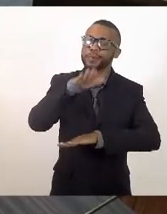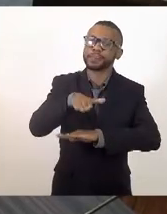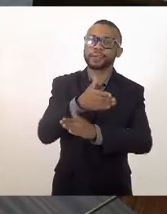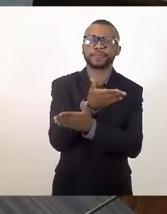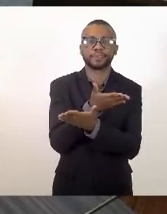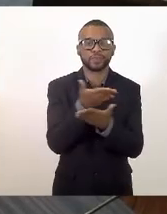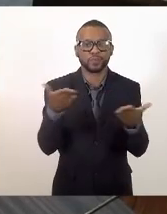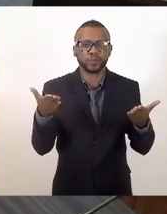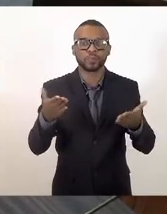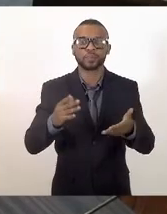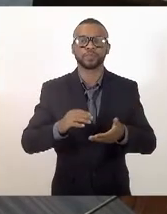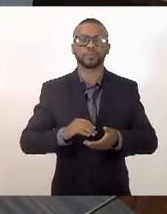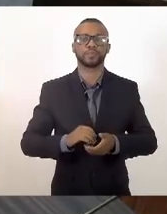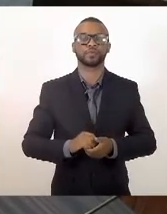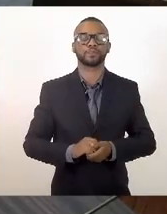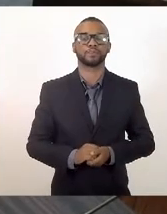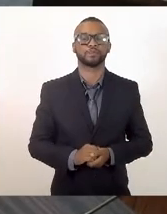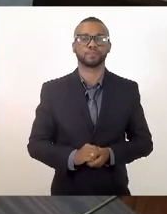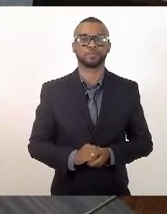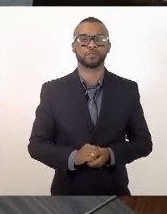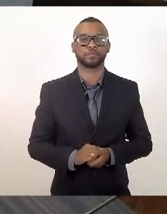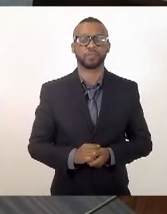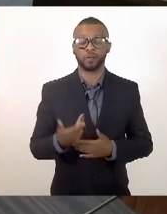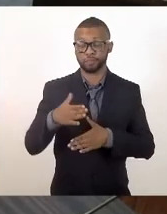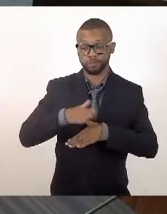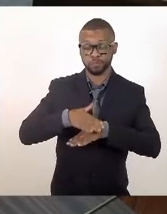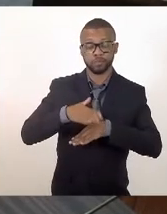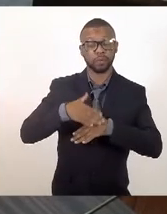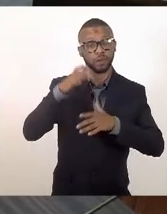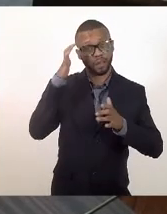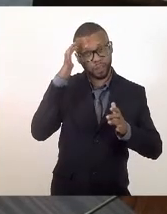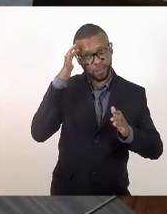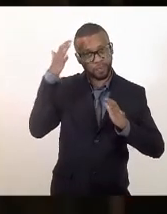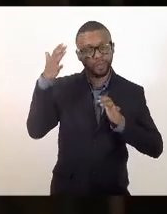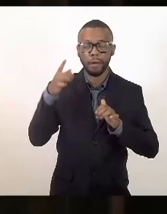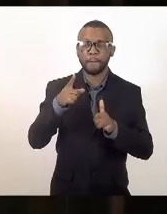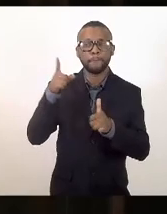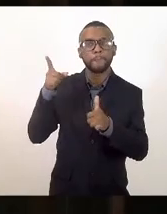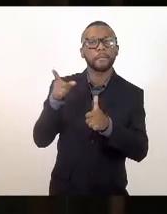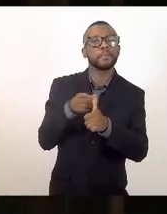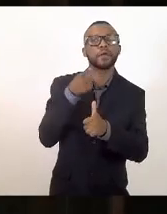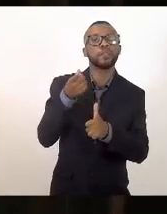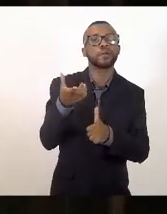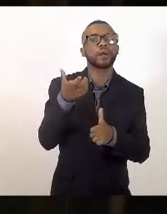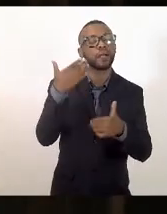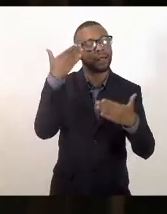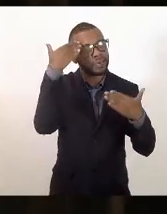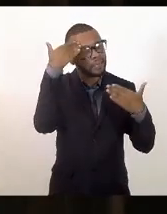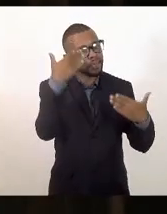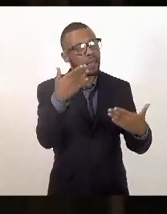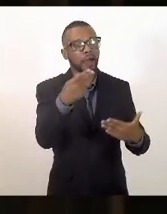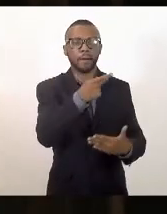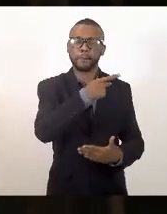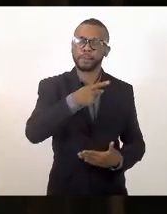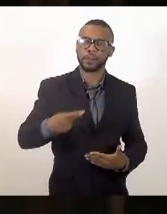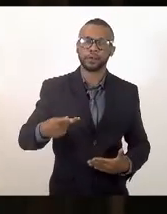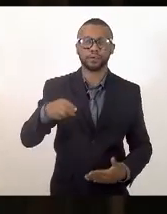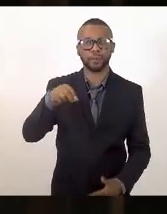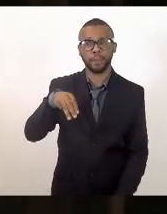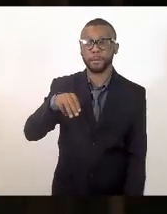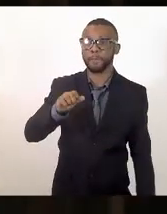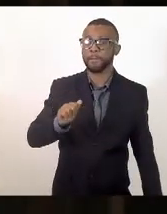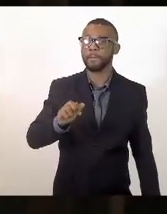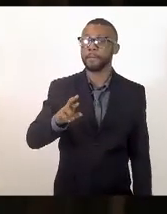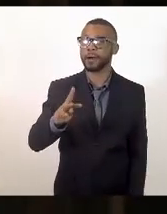todos. Resolvi, primeiro, agradecer a presidente Marta Rocha, presidindo aqui